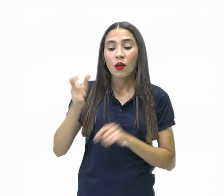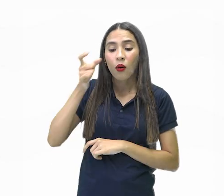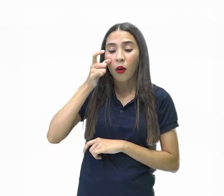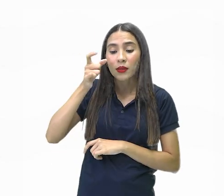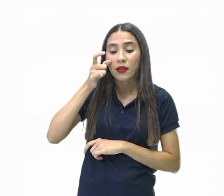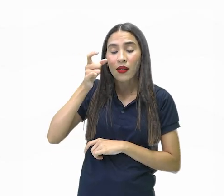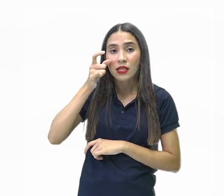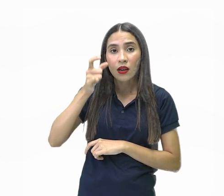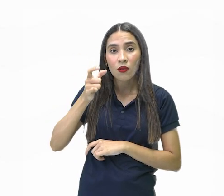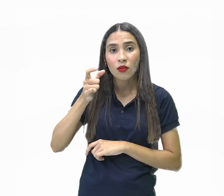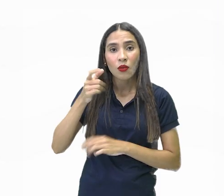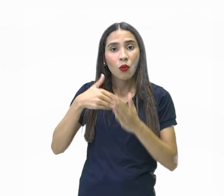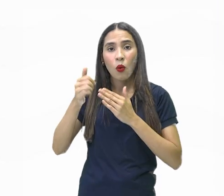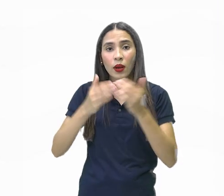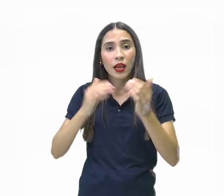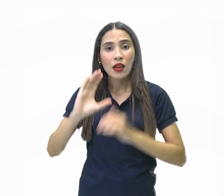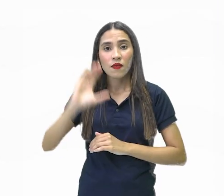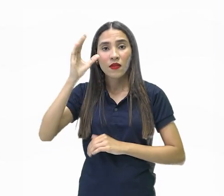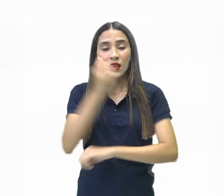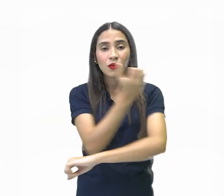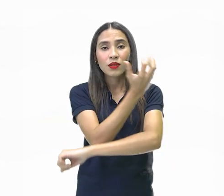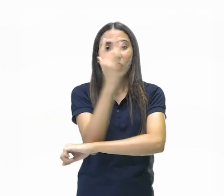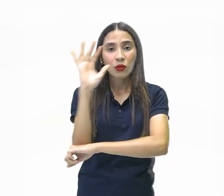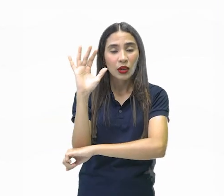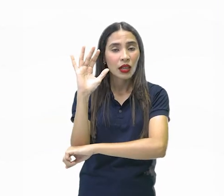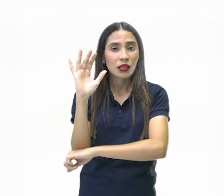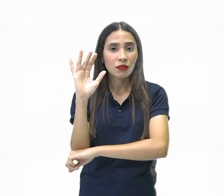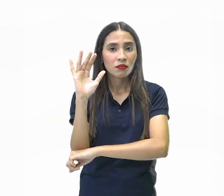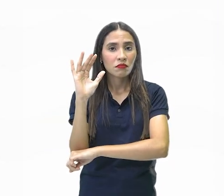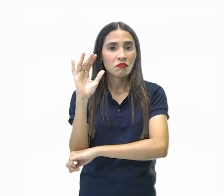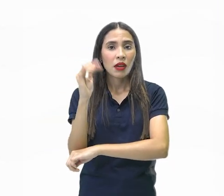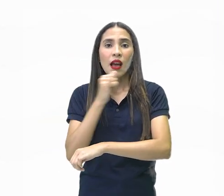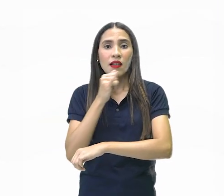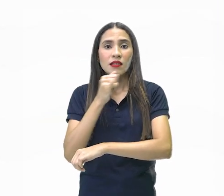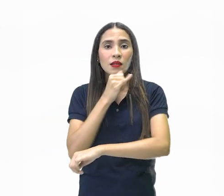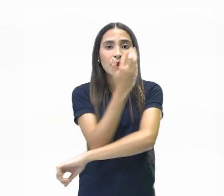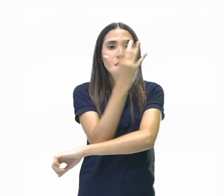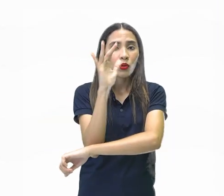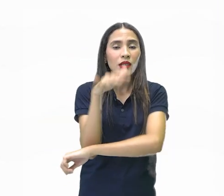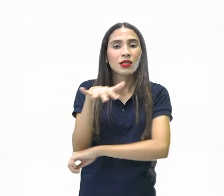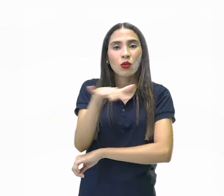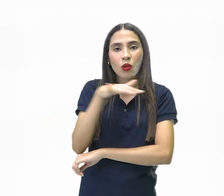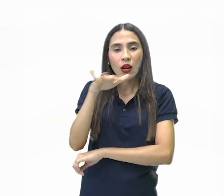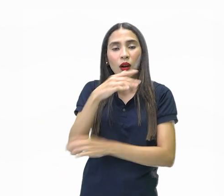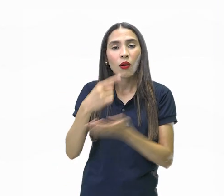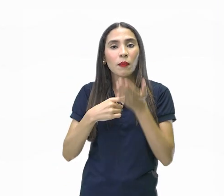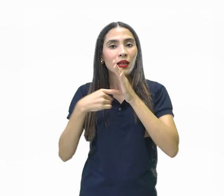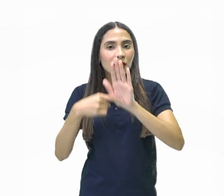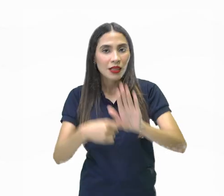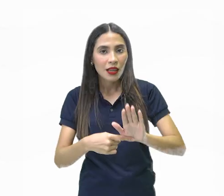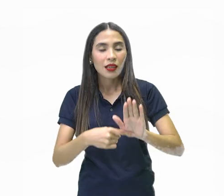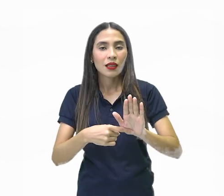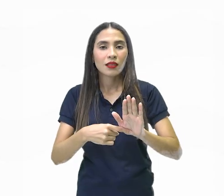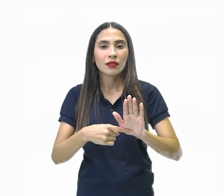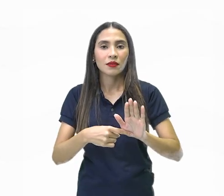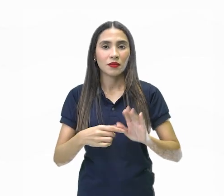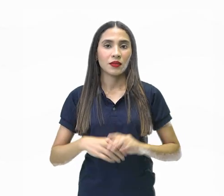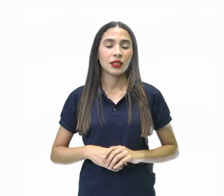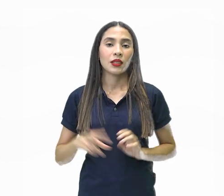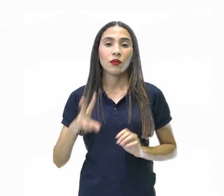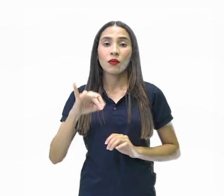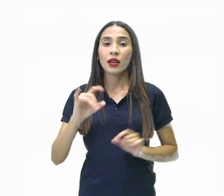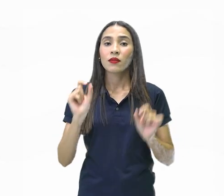uma observação de algum evento da natureza, de alguma coisa que a natureza está mostrando,